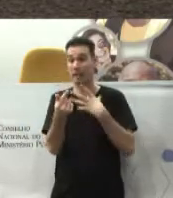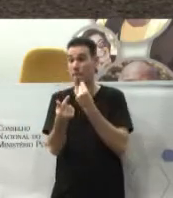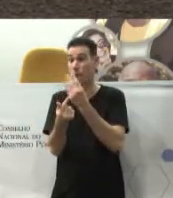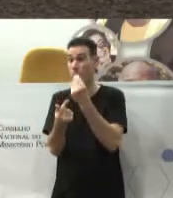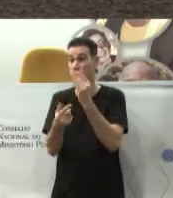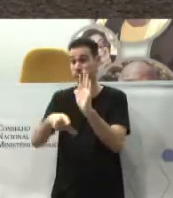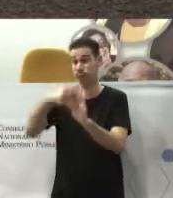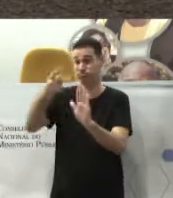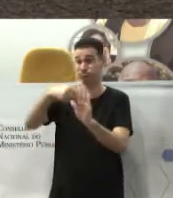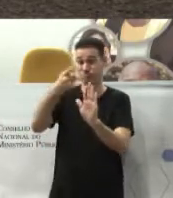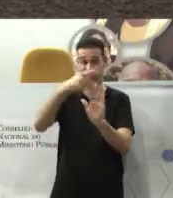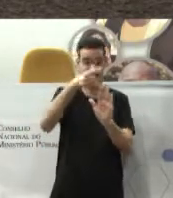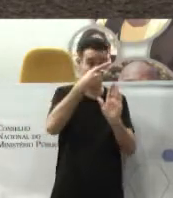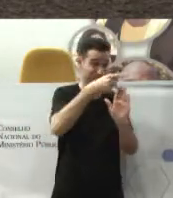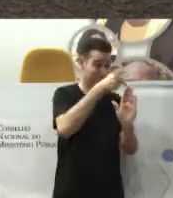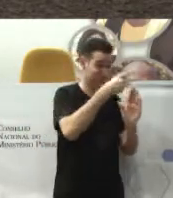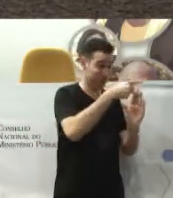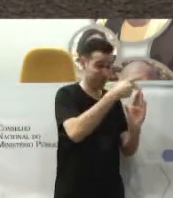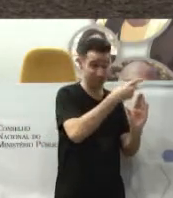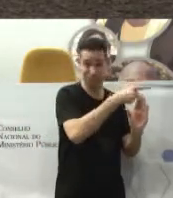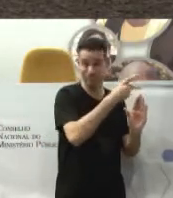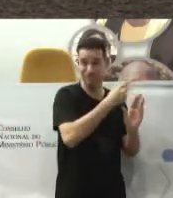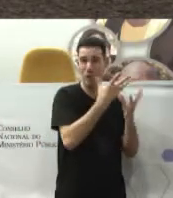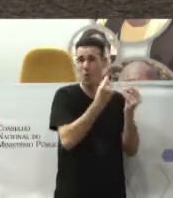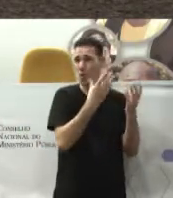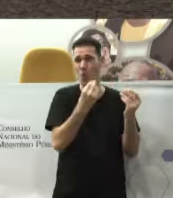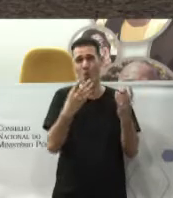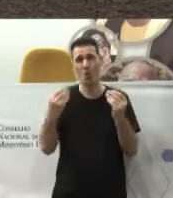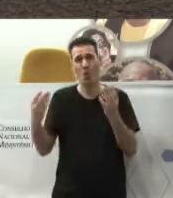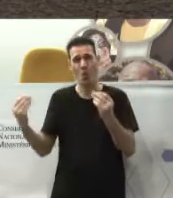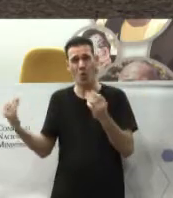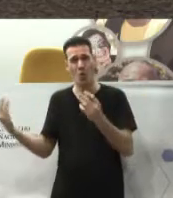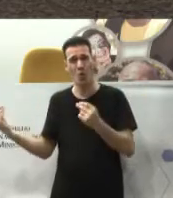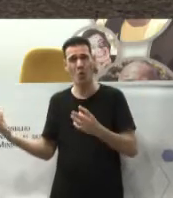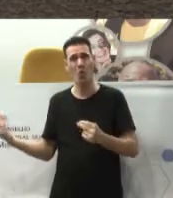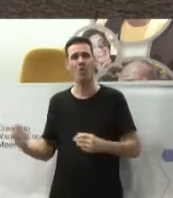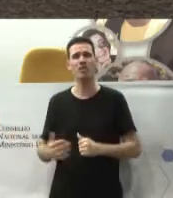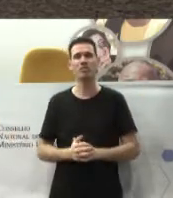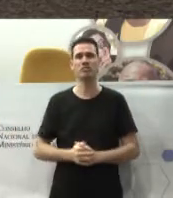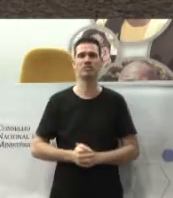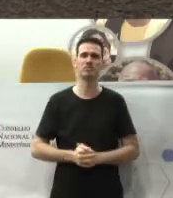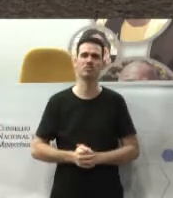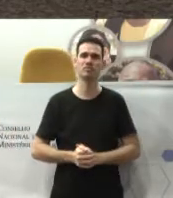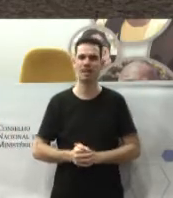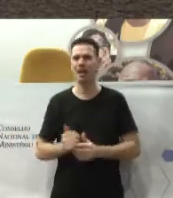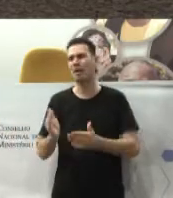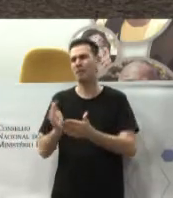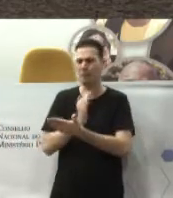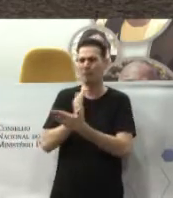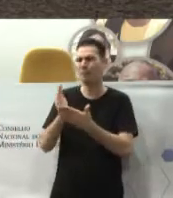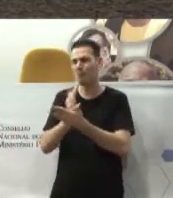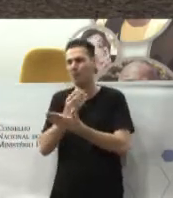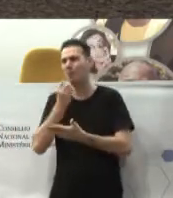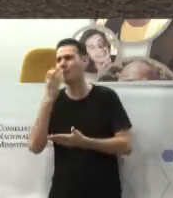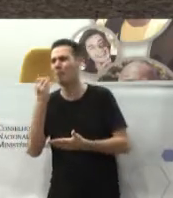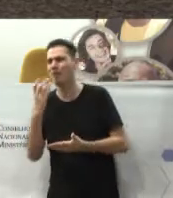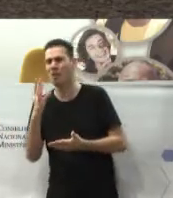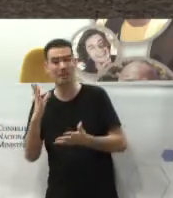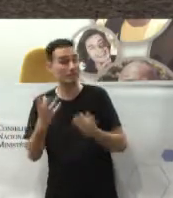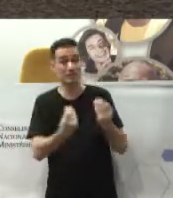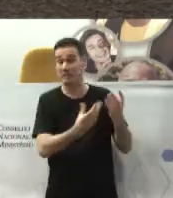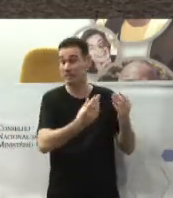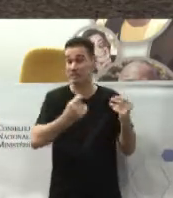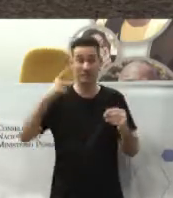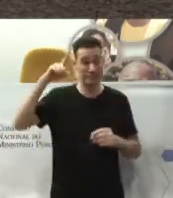tanta portaria que fizeram umas mega portarias de conciliação, de consolidação. Melhorou alguma coisa, mas continua muito